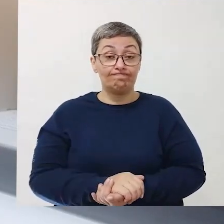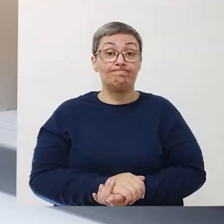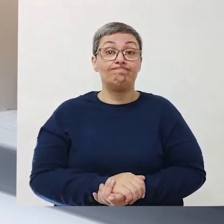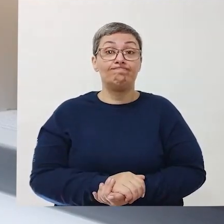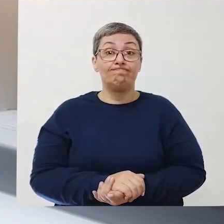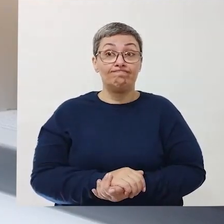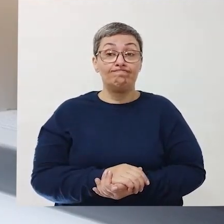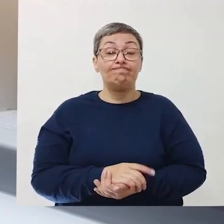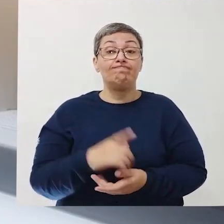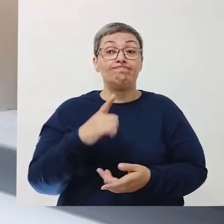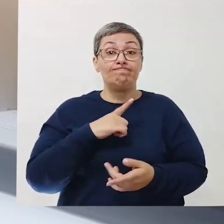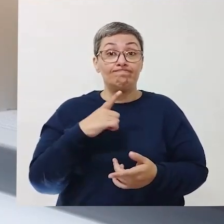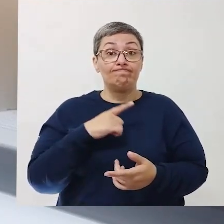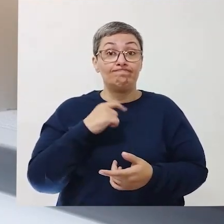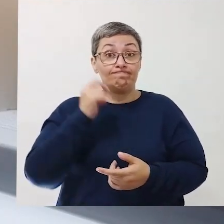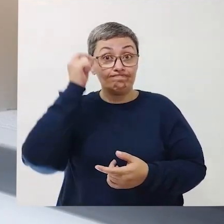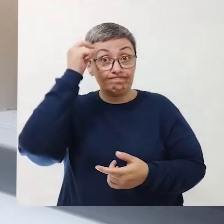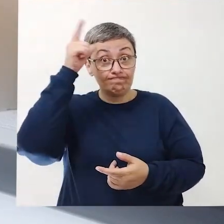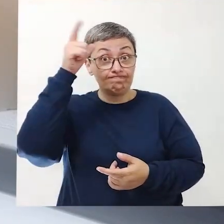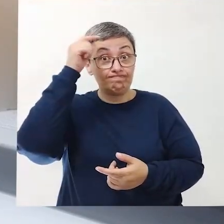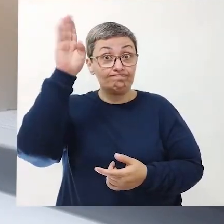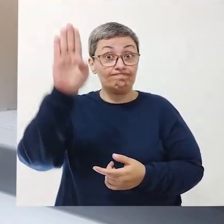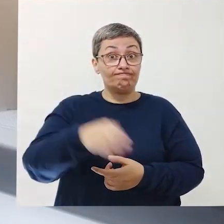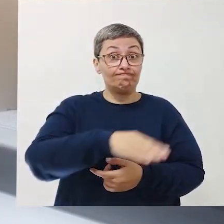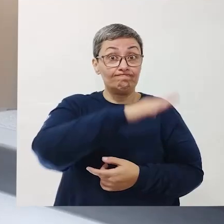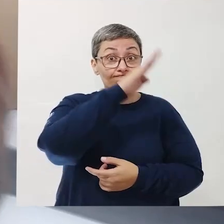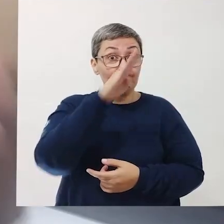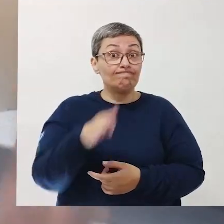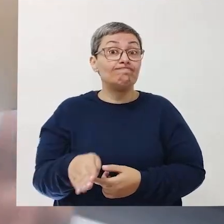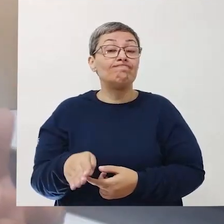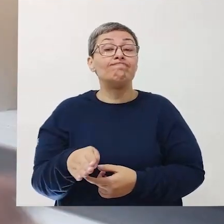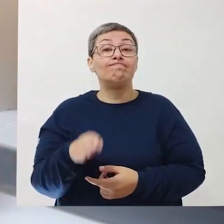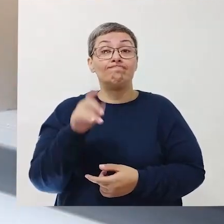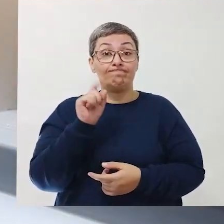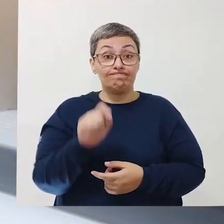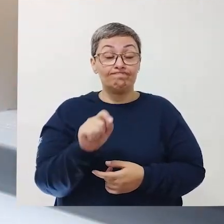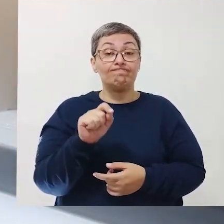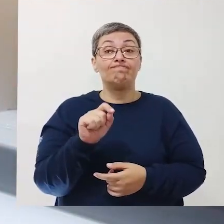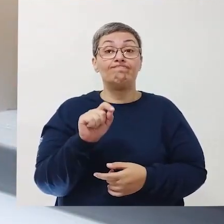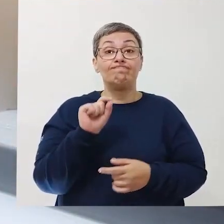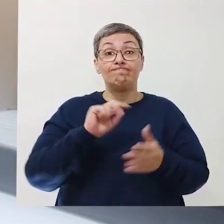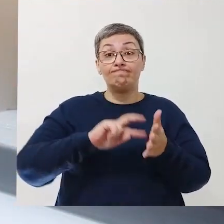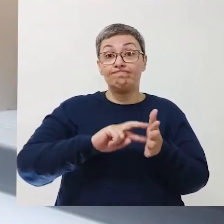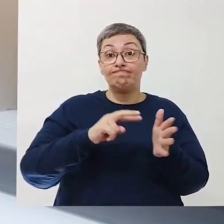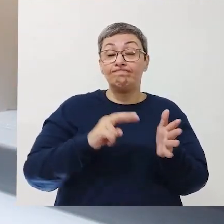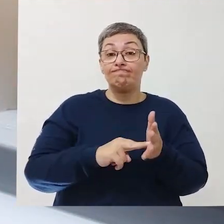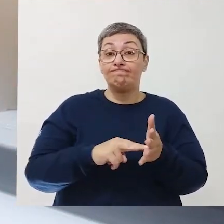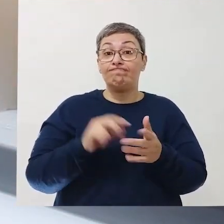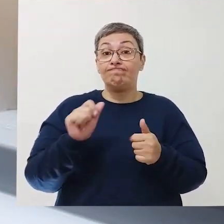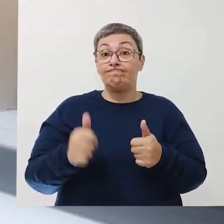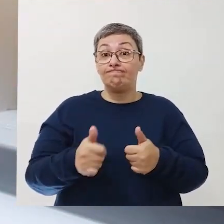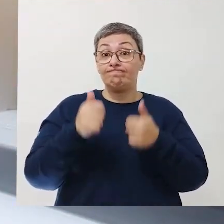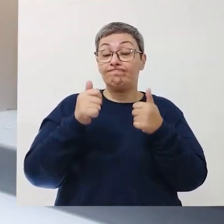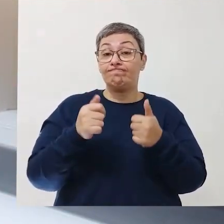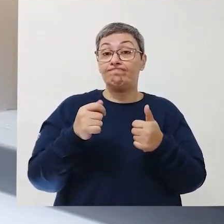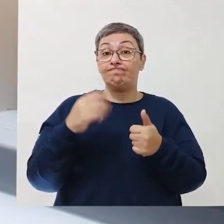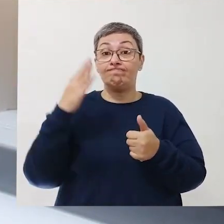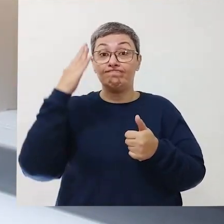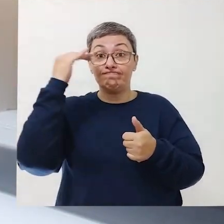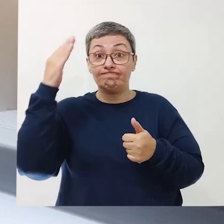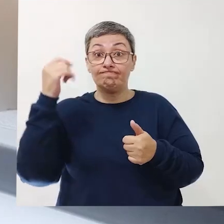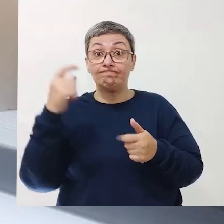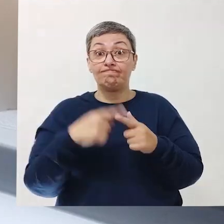das relações interpessoais Em tempo de internet A falta